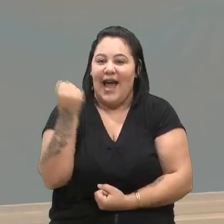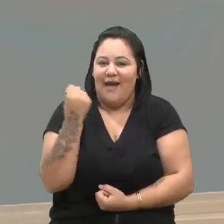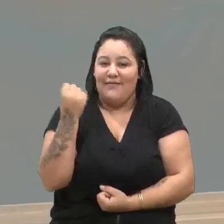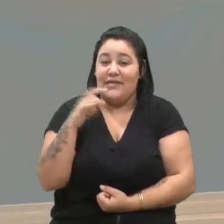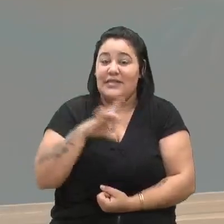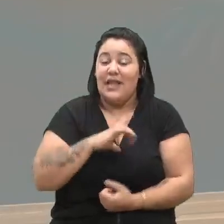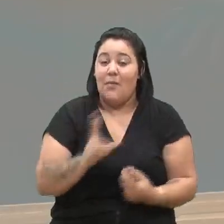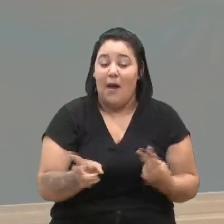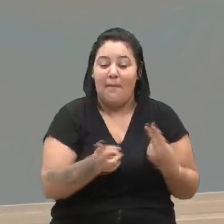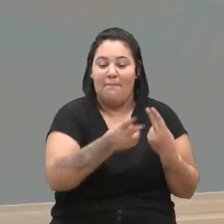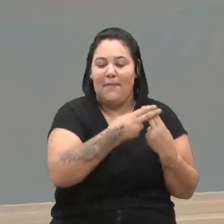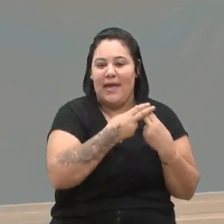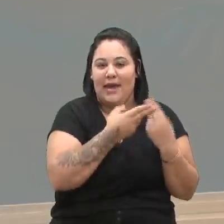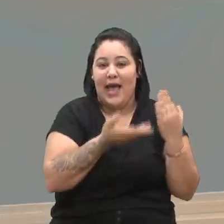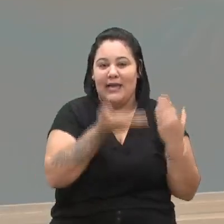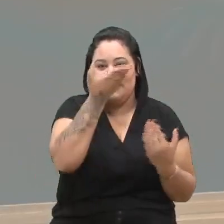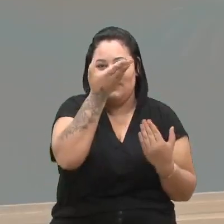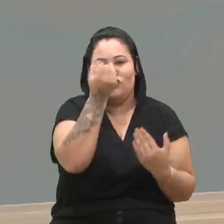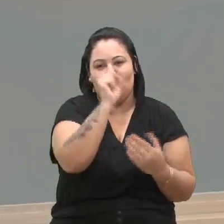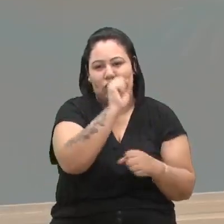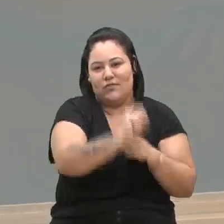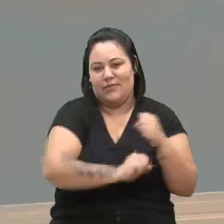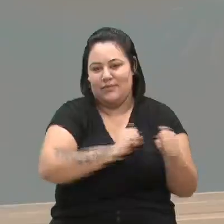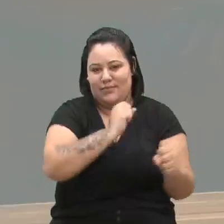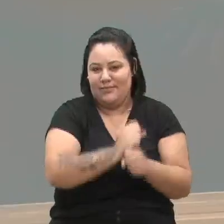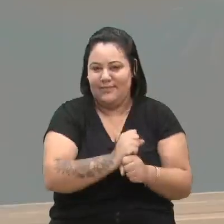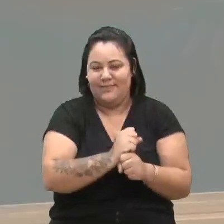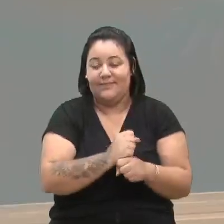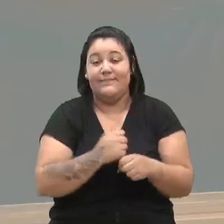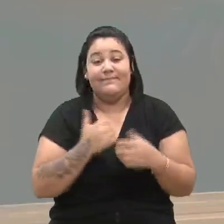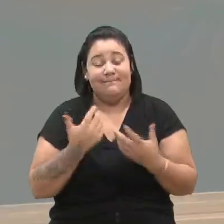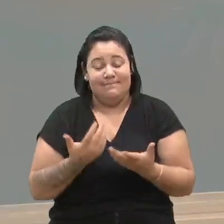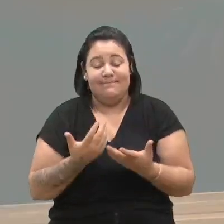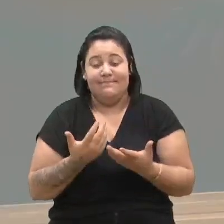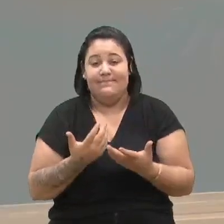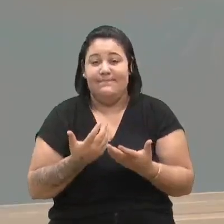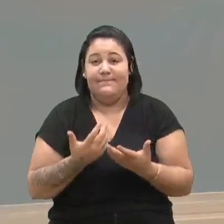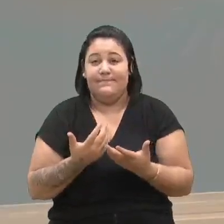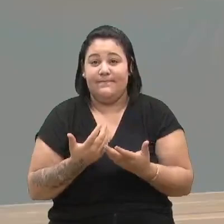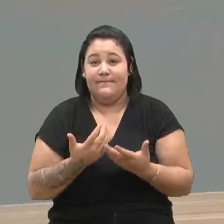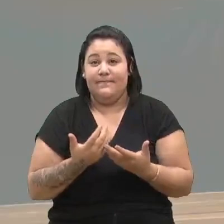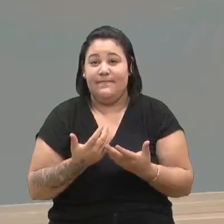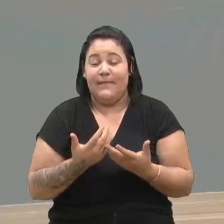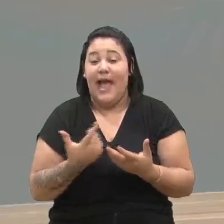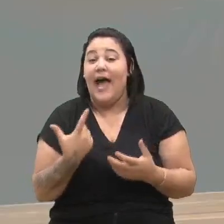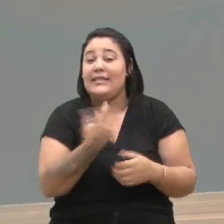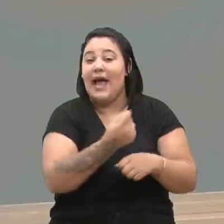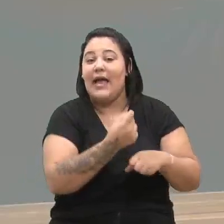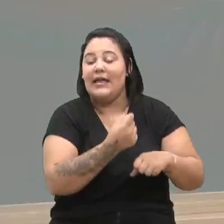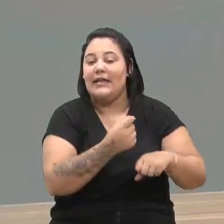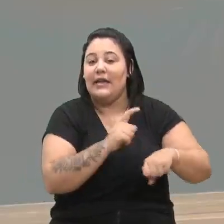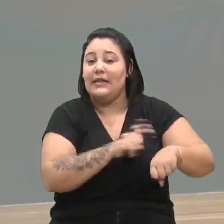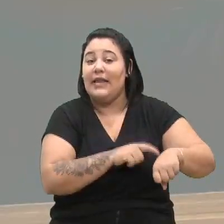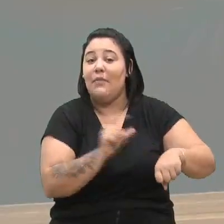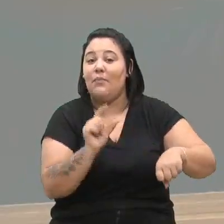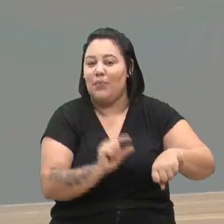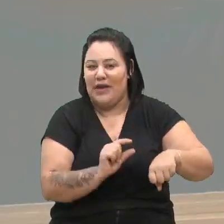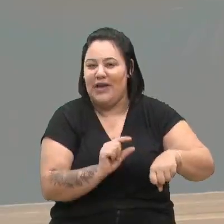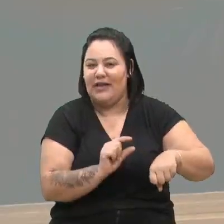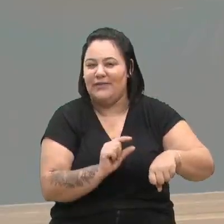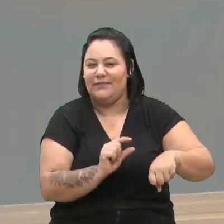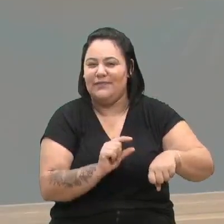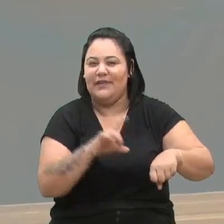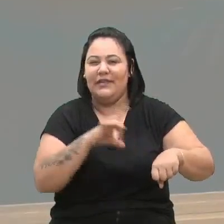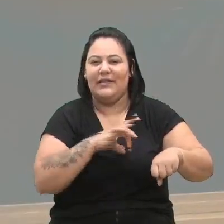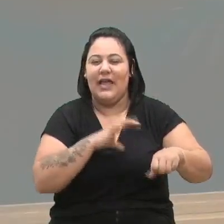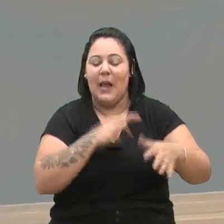uma pena acima de 8 anos. Essa saída temporária, ela prevê uma